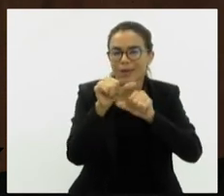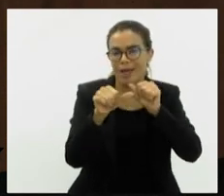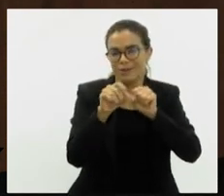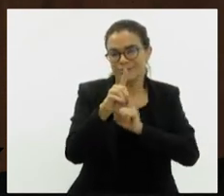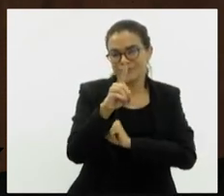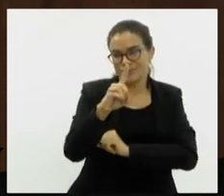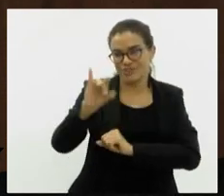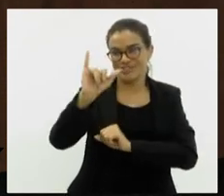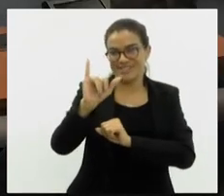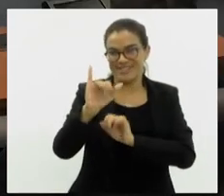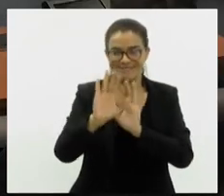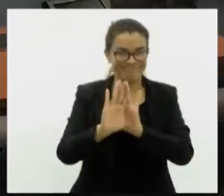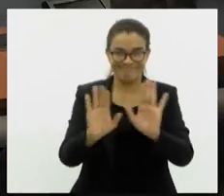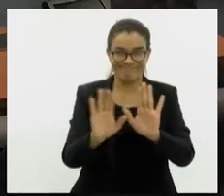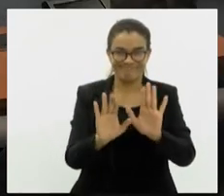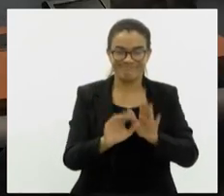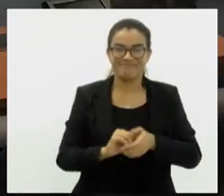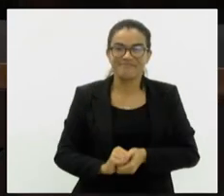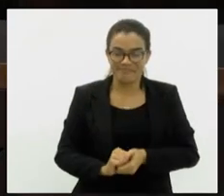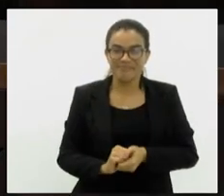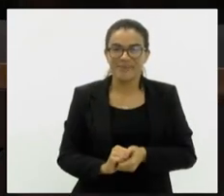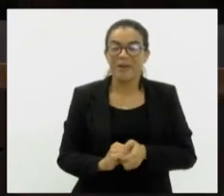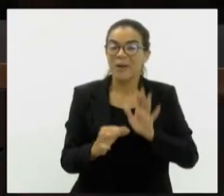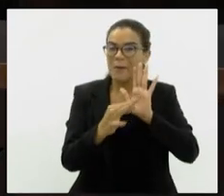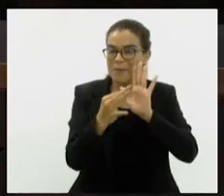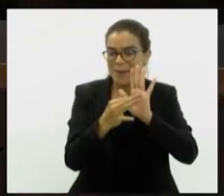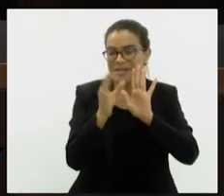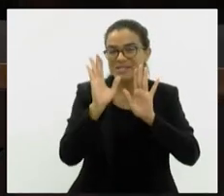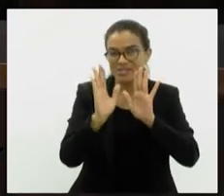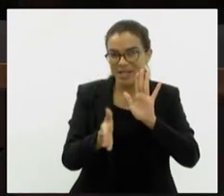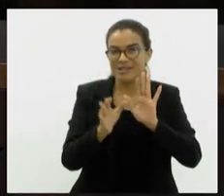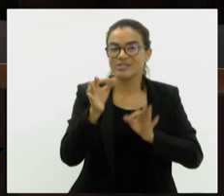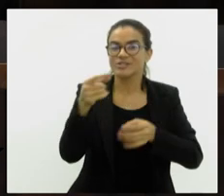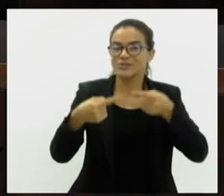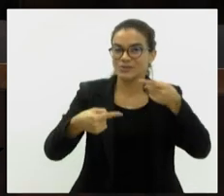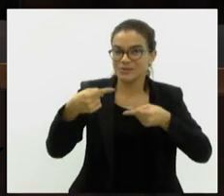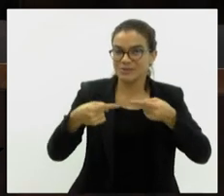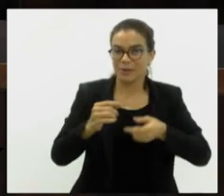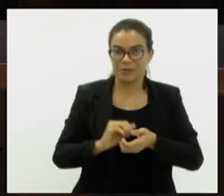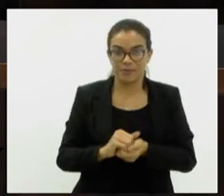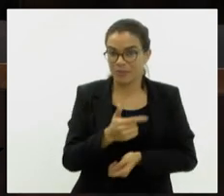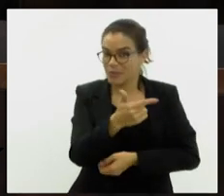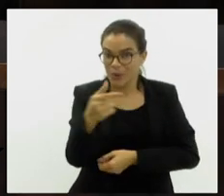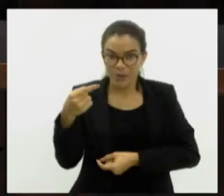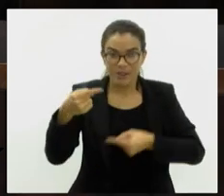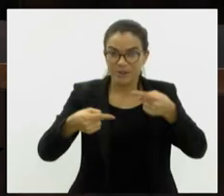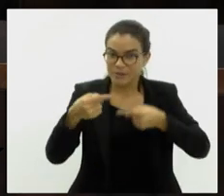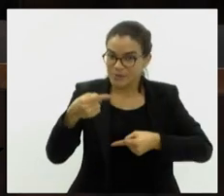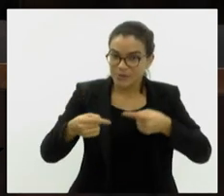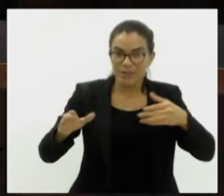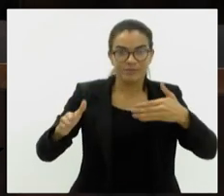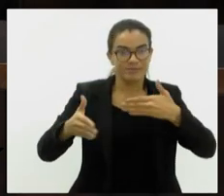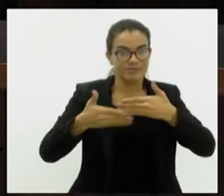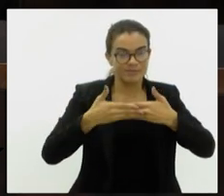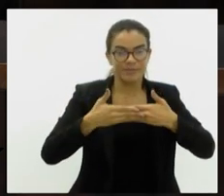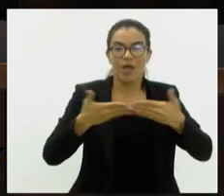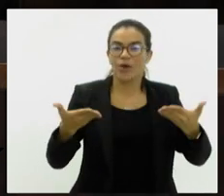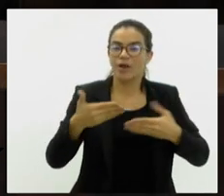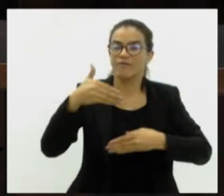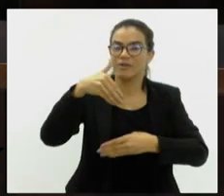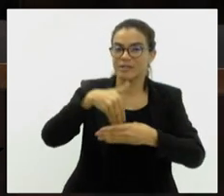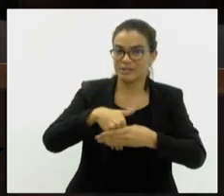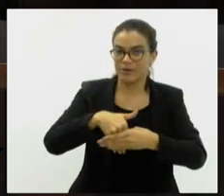conflituosa. Perfeito. Com o parecer emitido, em discussão. Não havendo quem queira discutir, em